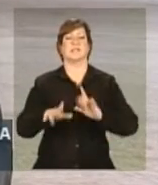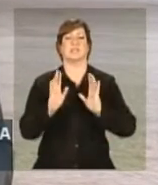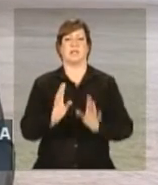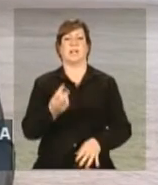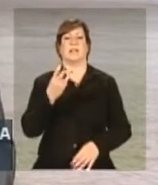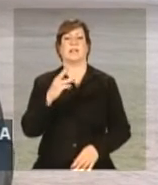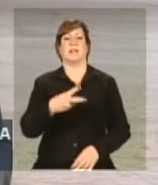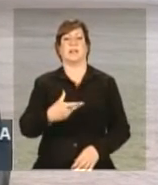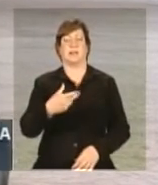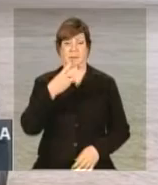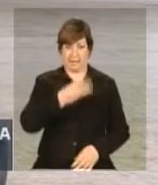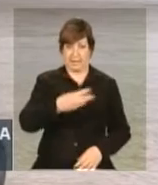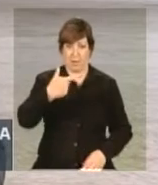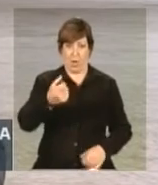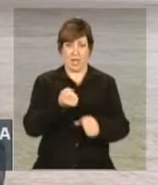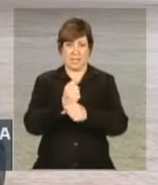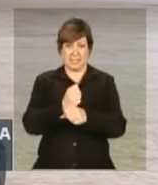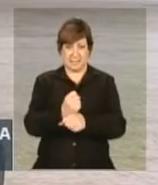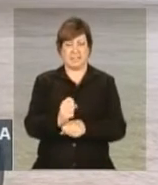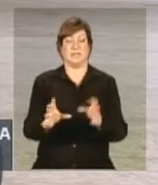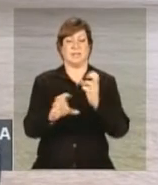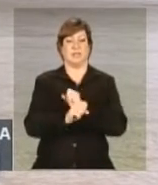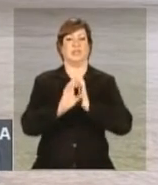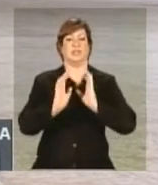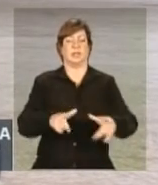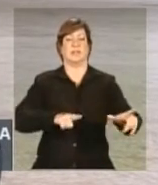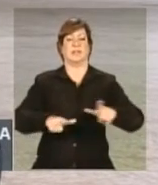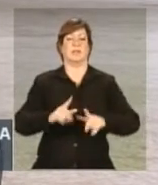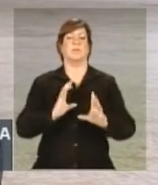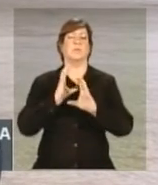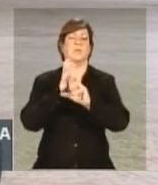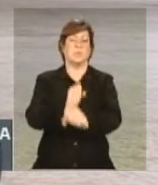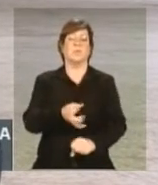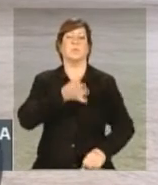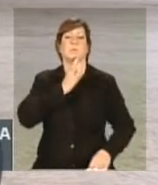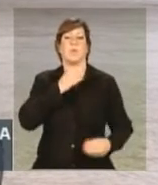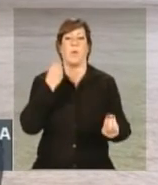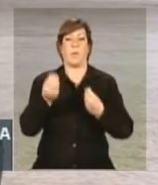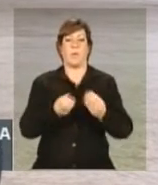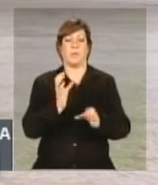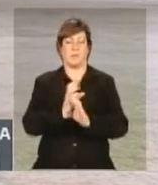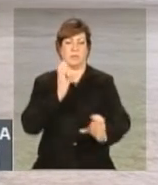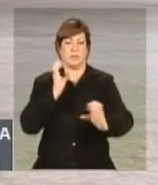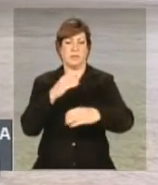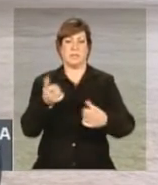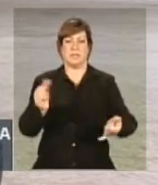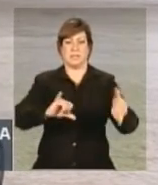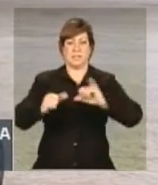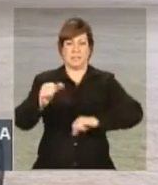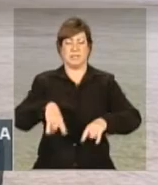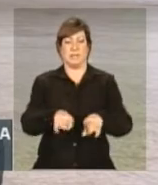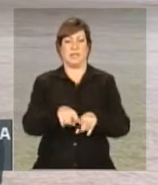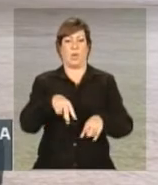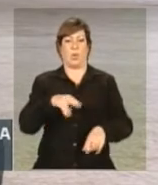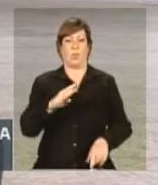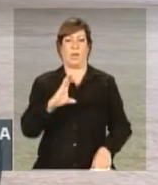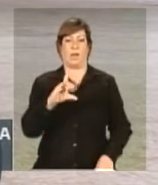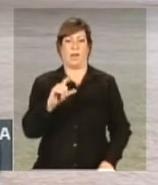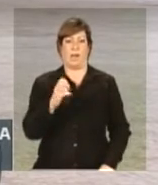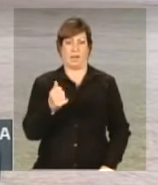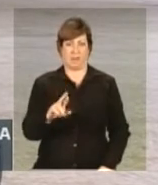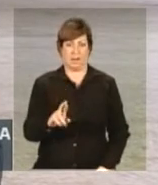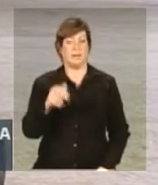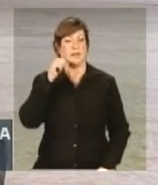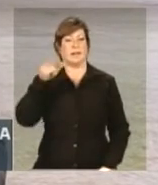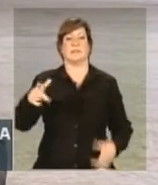32 anos e tem uma longa especialização acadêmica nas áreas de engenharia química e nuclear